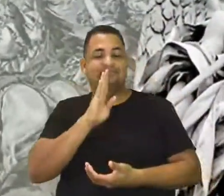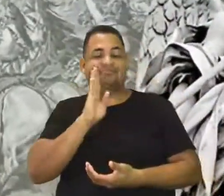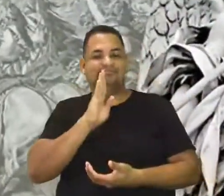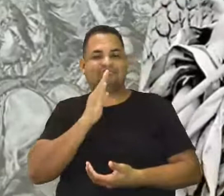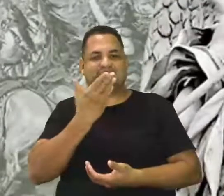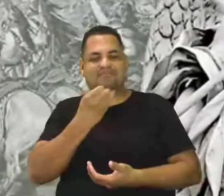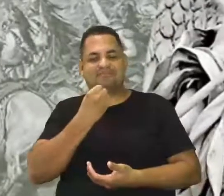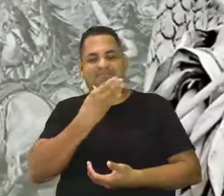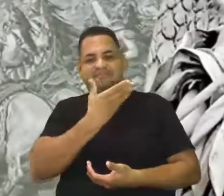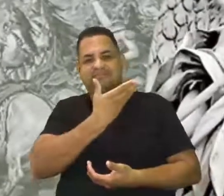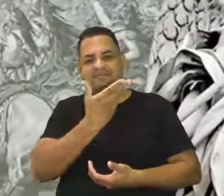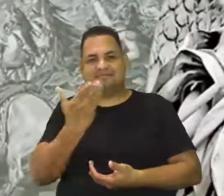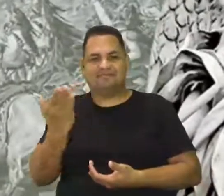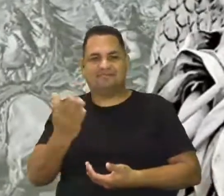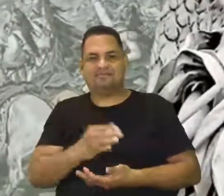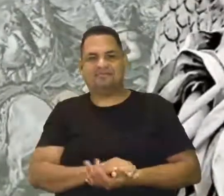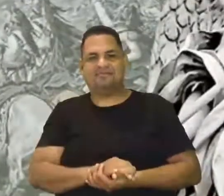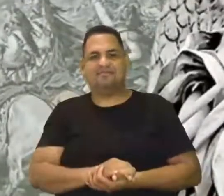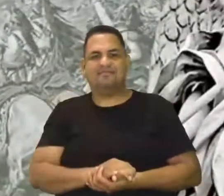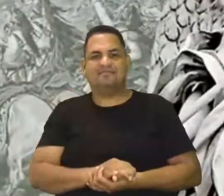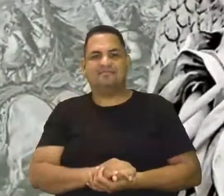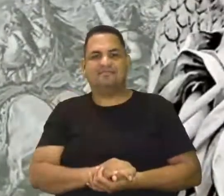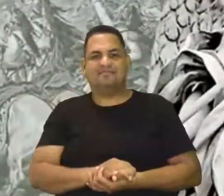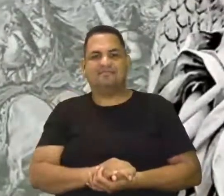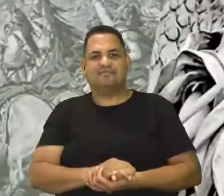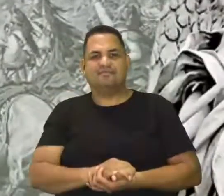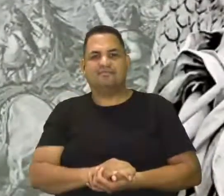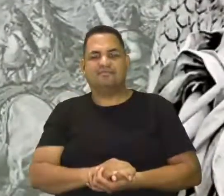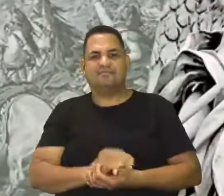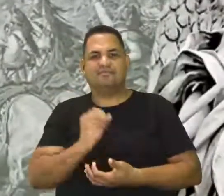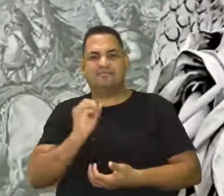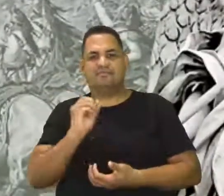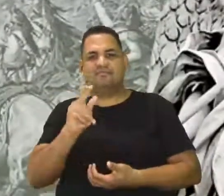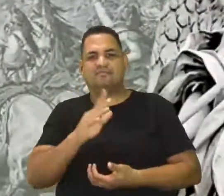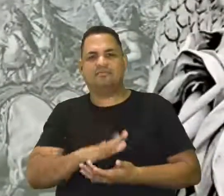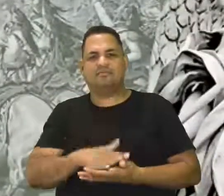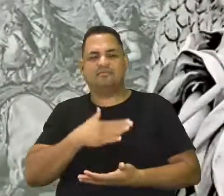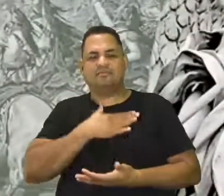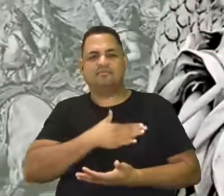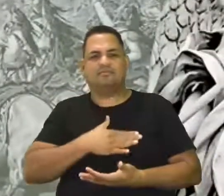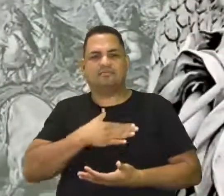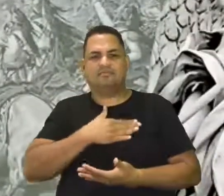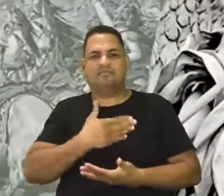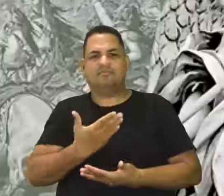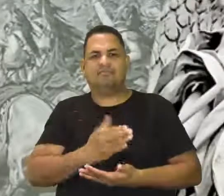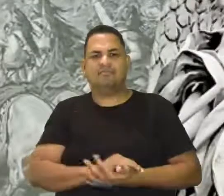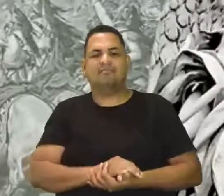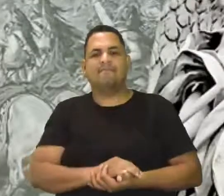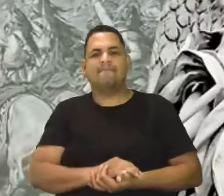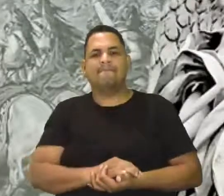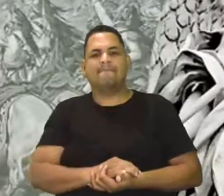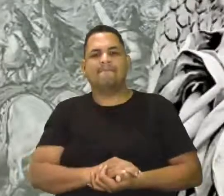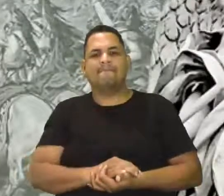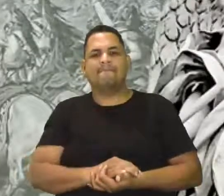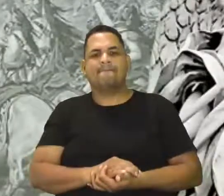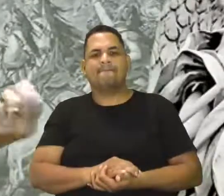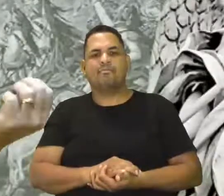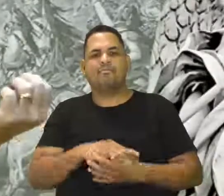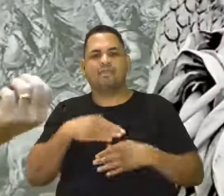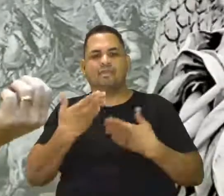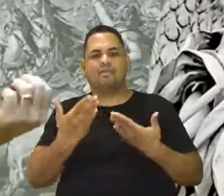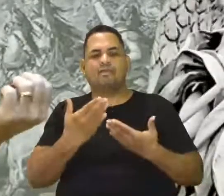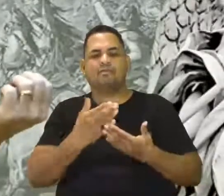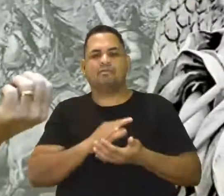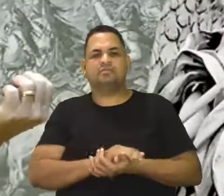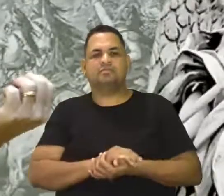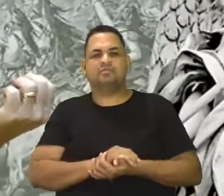tá bom né muito bem muito bem OK eu acho que tem mesmo ele tá um agora tu